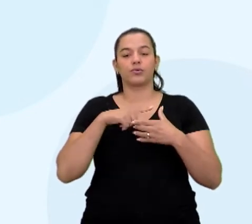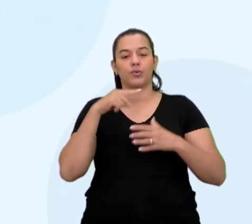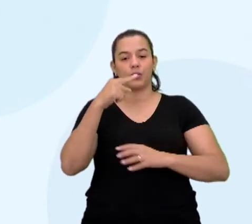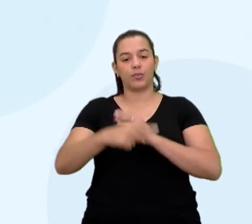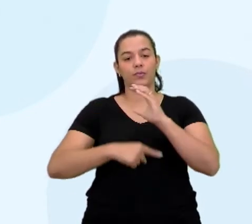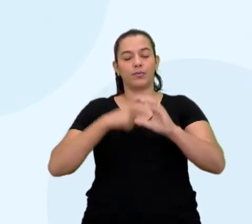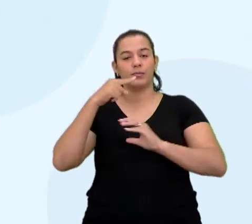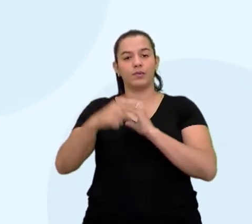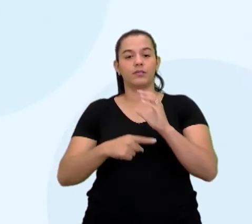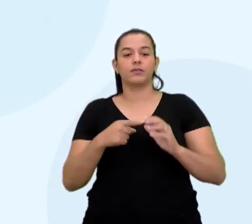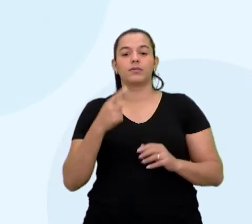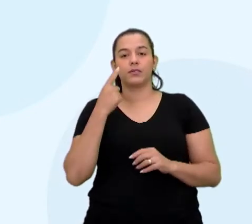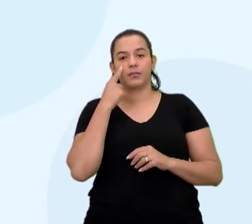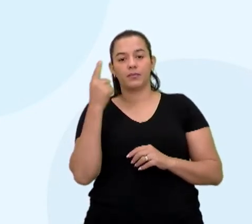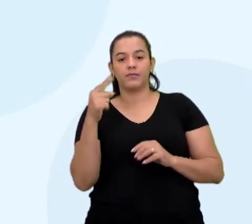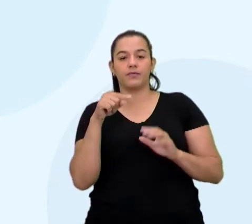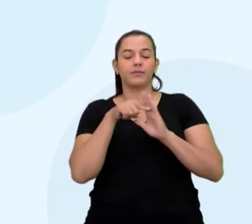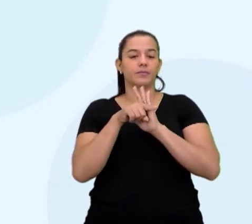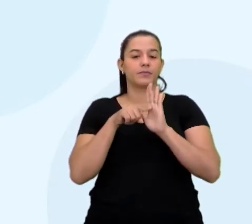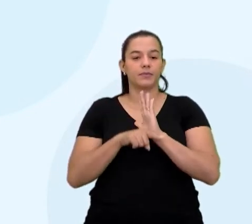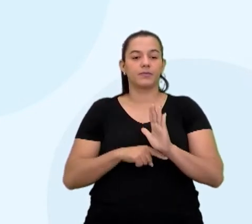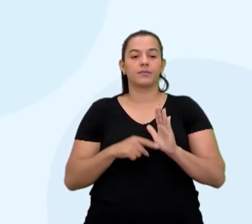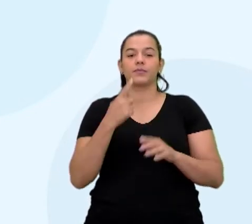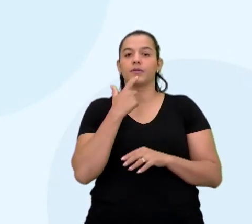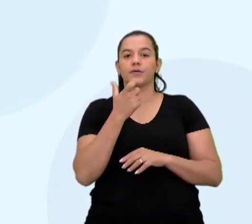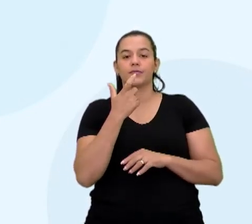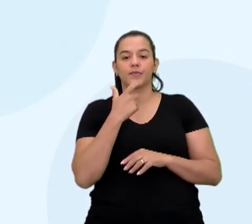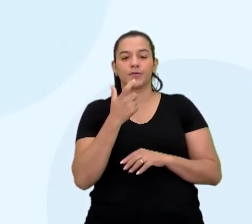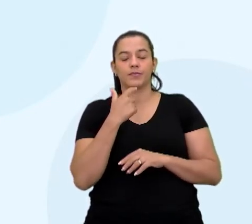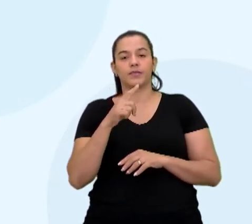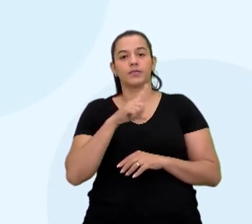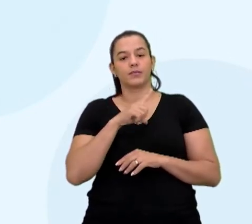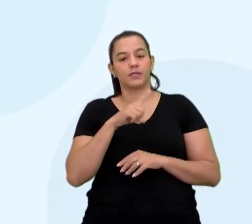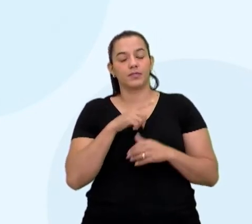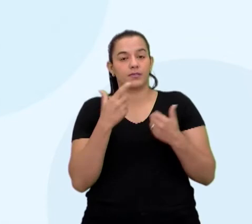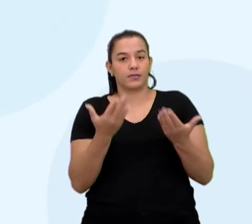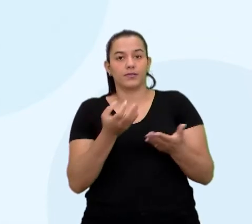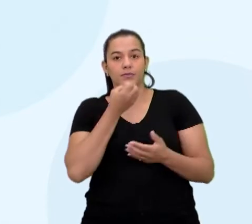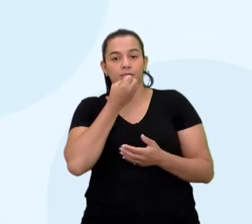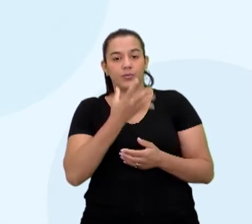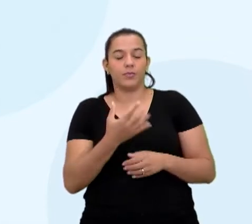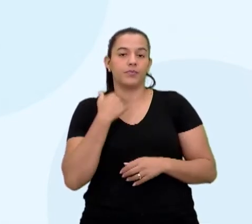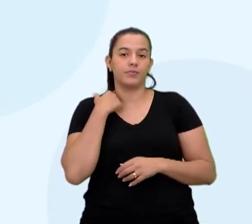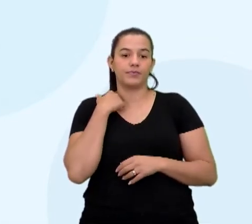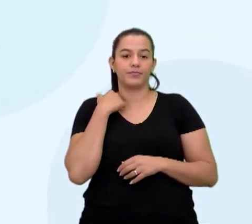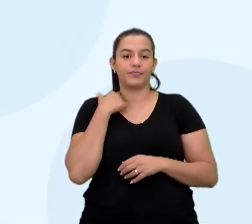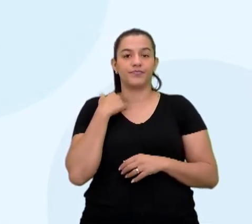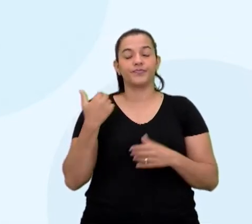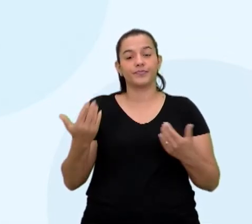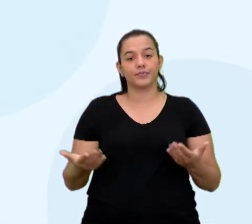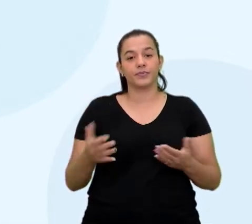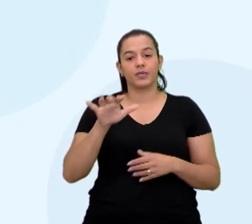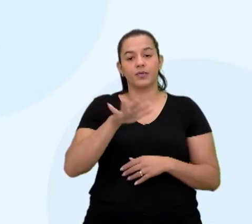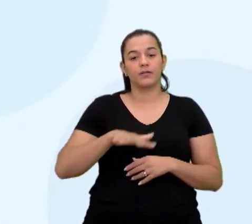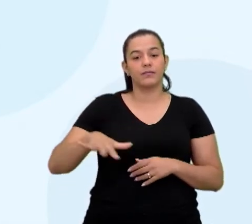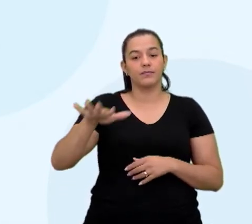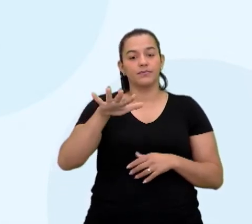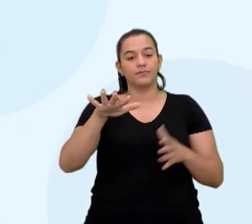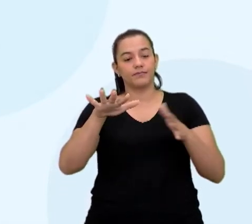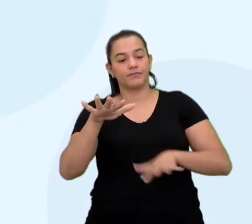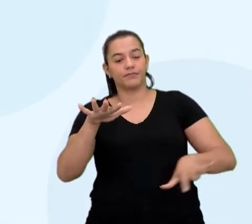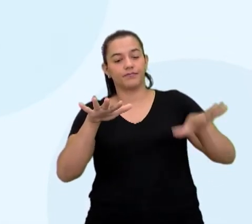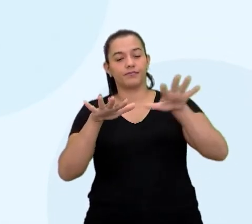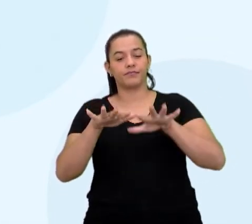aí pelas linhas vermelhas, né? Então vejam que interessante isso aí. Então essas regiões aí que nós estamos vendo aí, né,